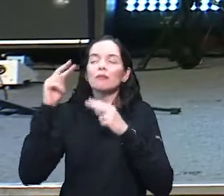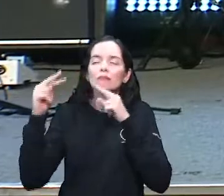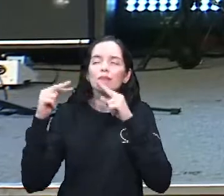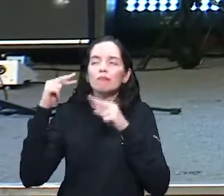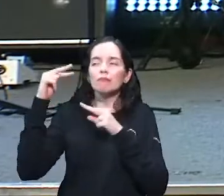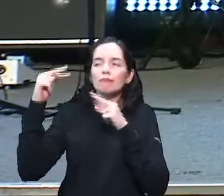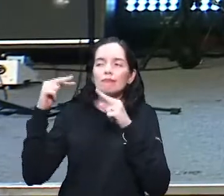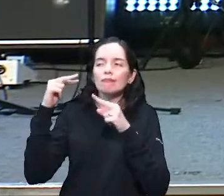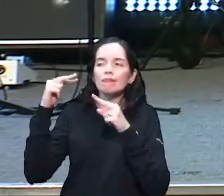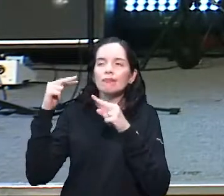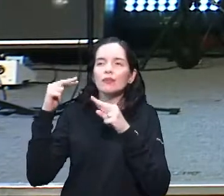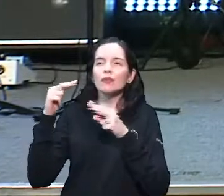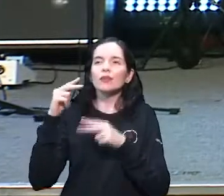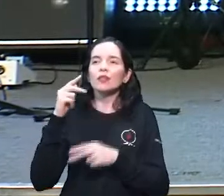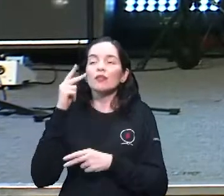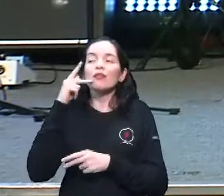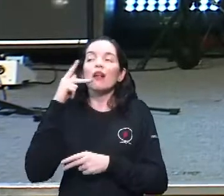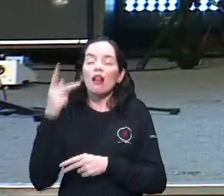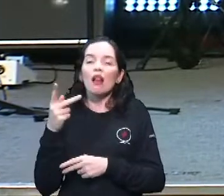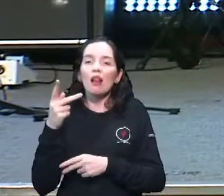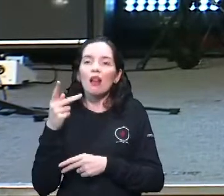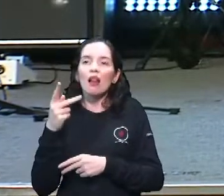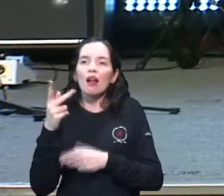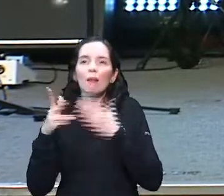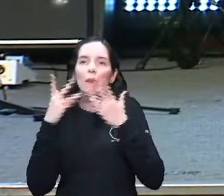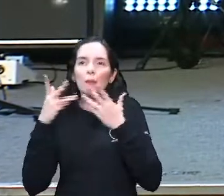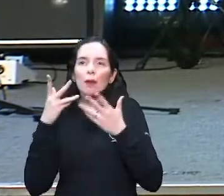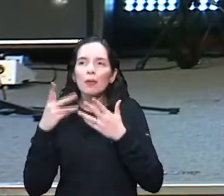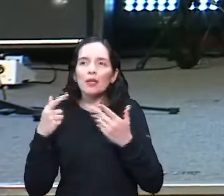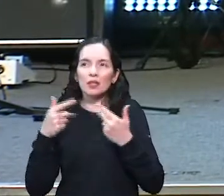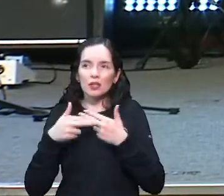eternidade, do que dizer que eu mesmo vou me destruir.